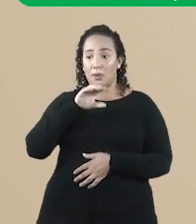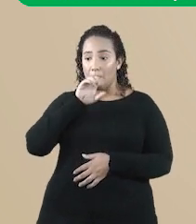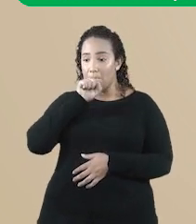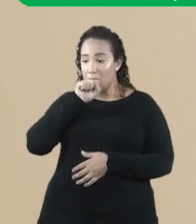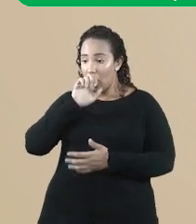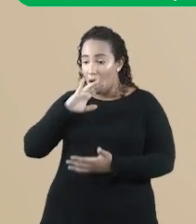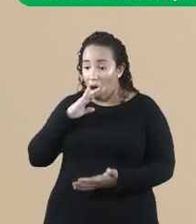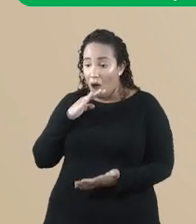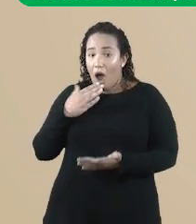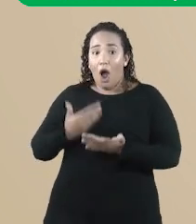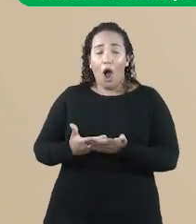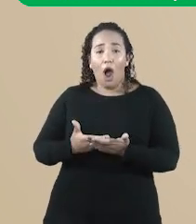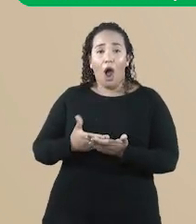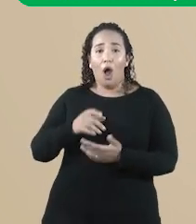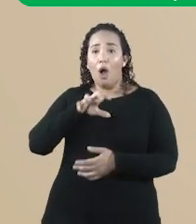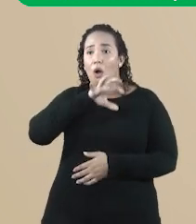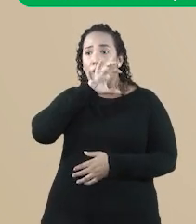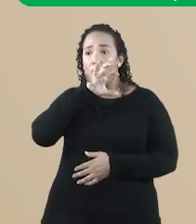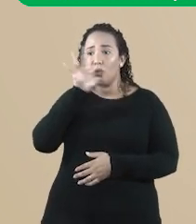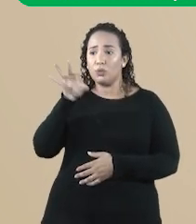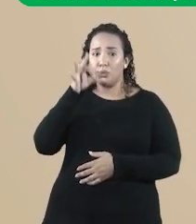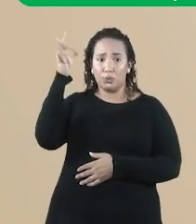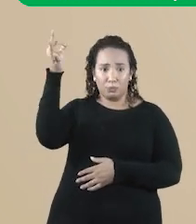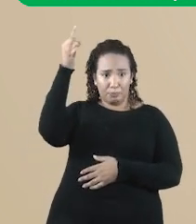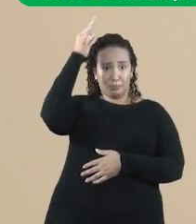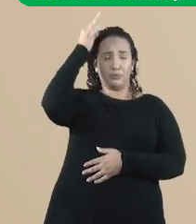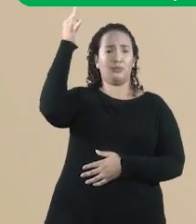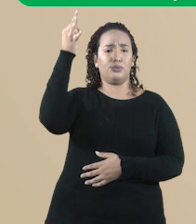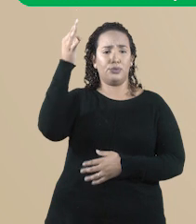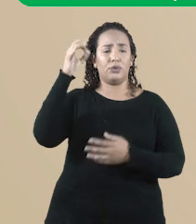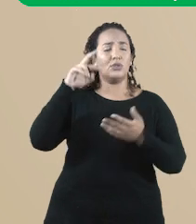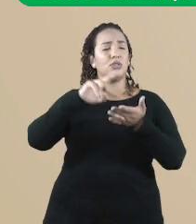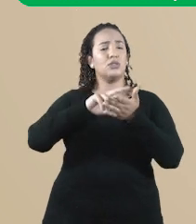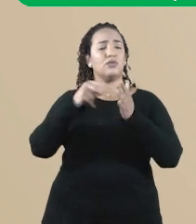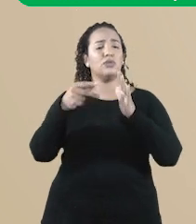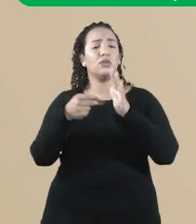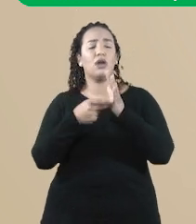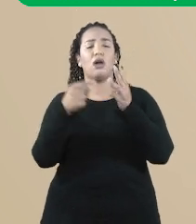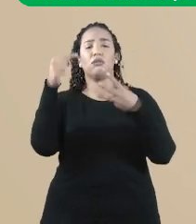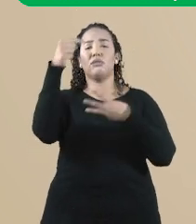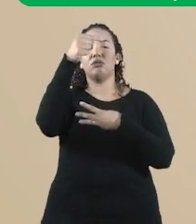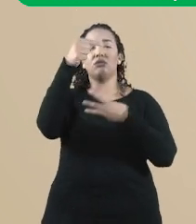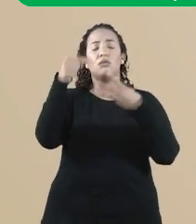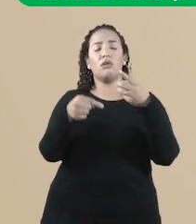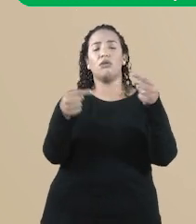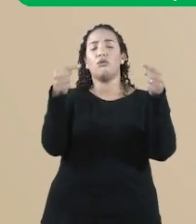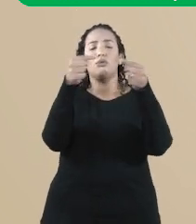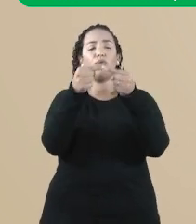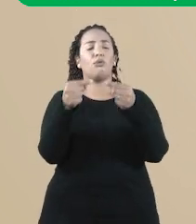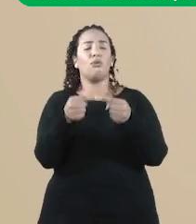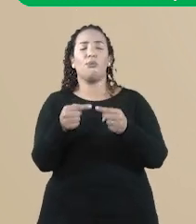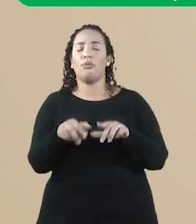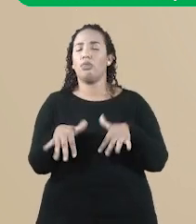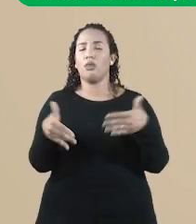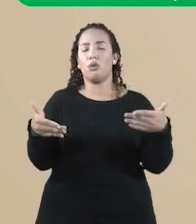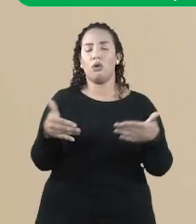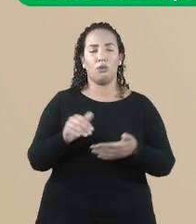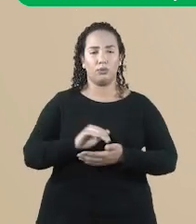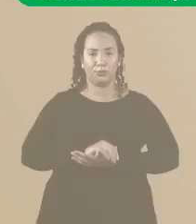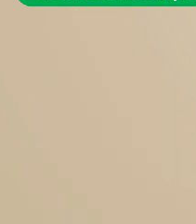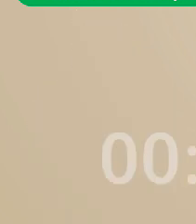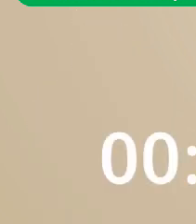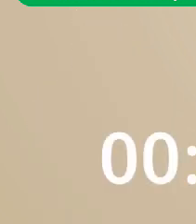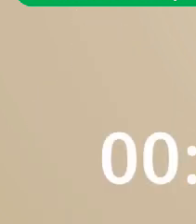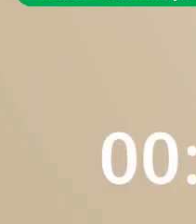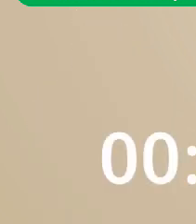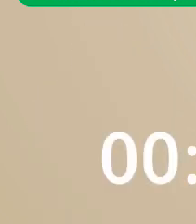Se assustou com um grilo que voou sobre a sua cabeça. Esse é o significado de inseto, preocupação ou barulho.